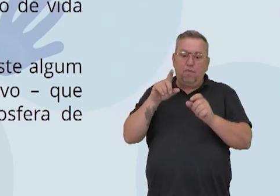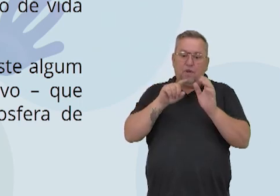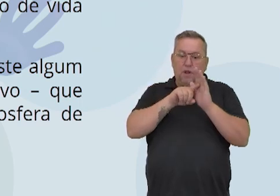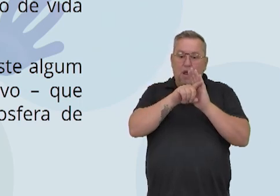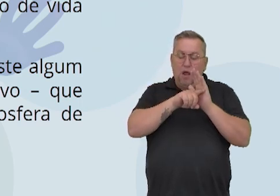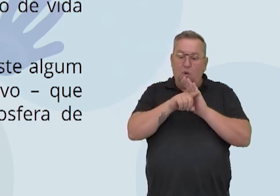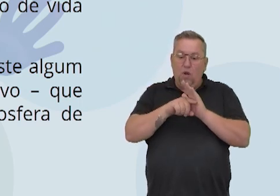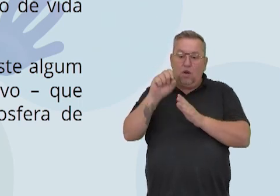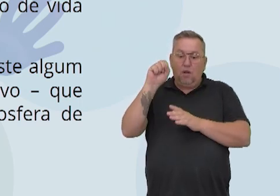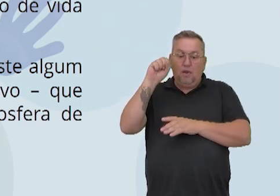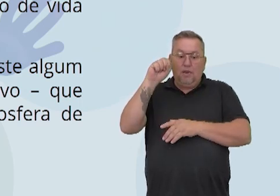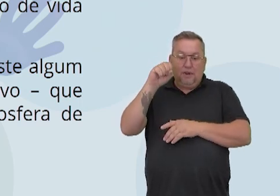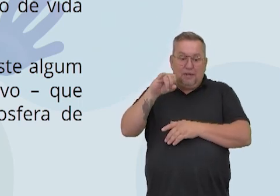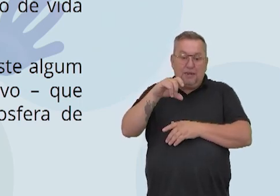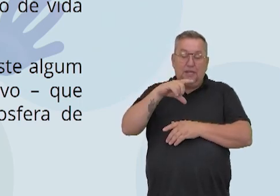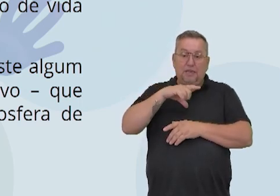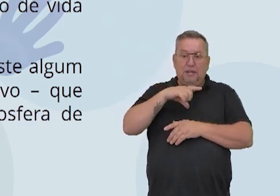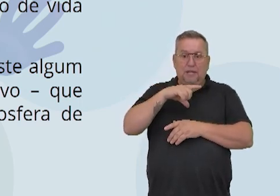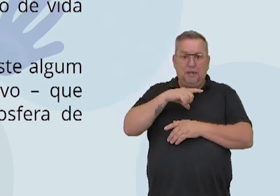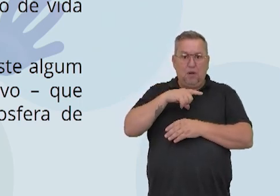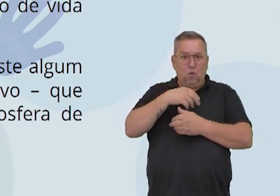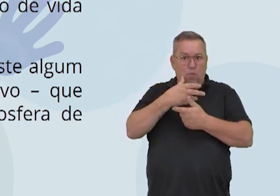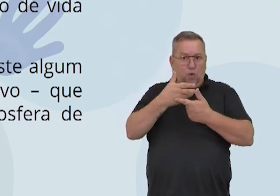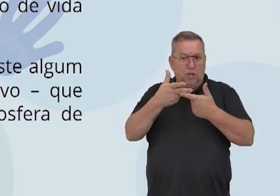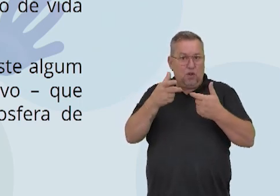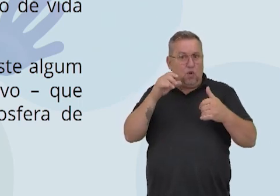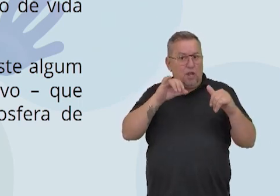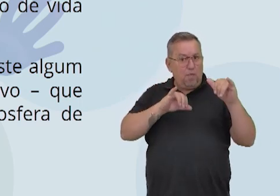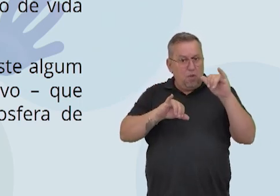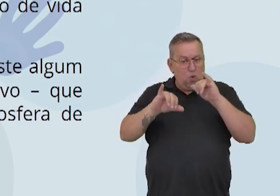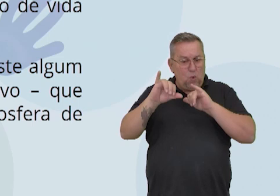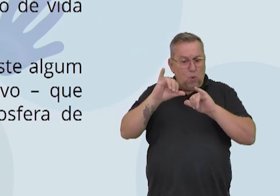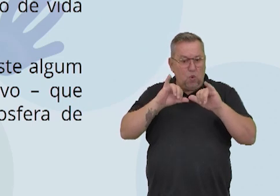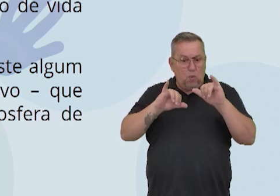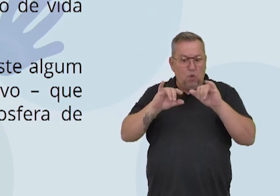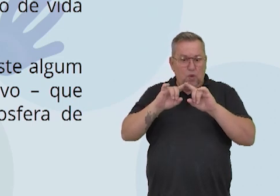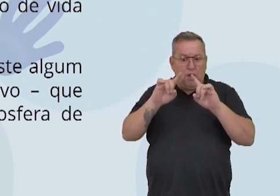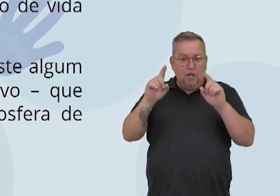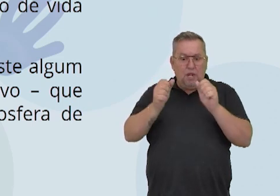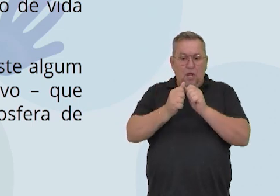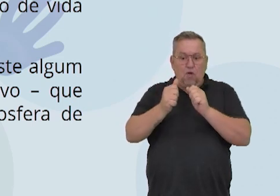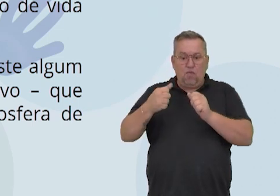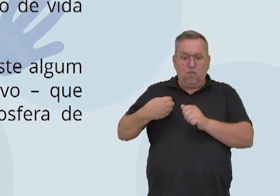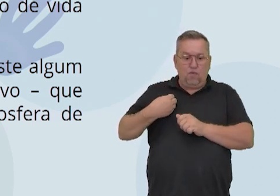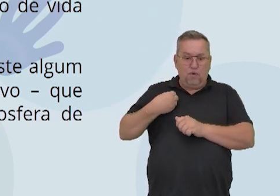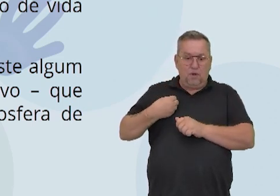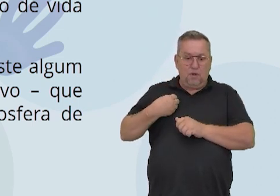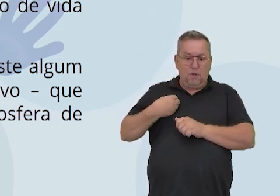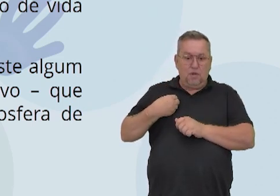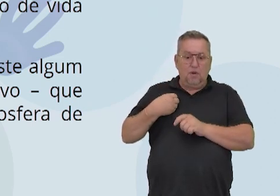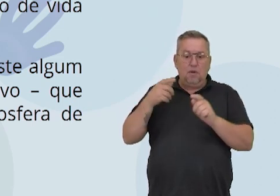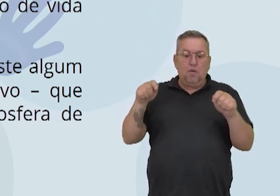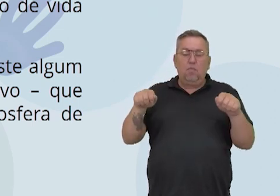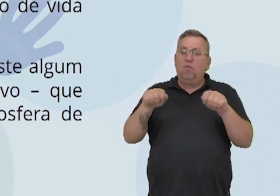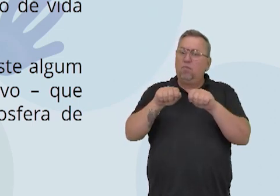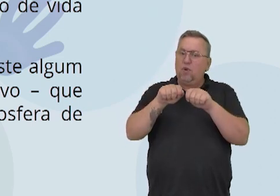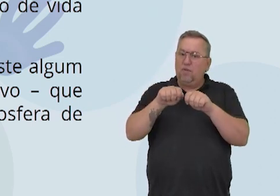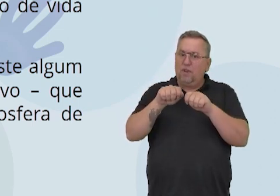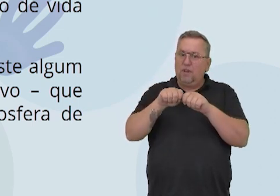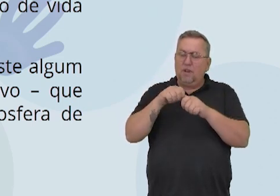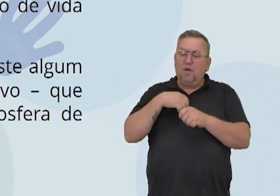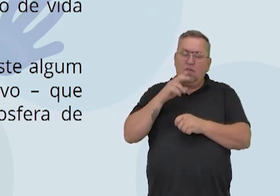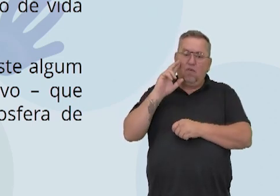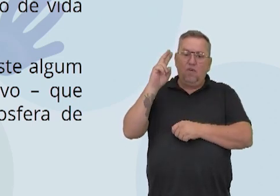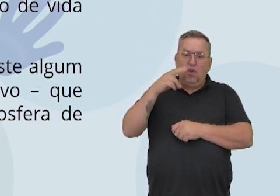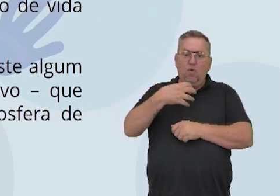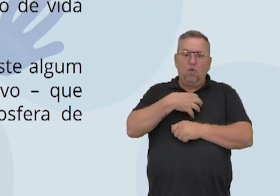Cientistas vão pesquisar agora se existe algum processo químico, sem a ajuda de um ser vivo. Então, olha o que eles estão pesquisando, está dando